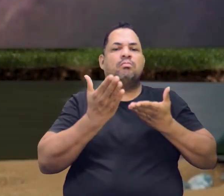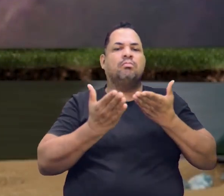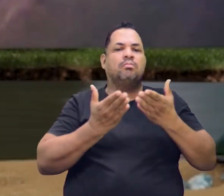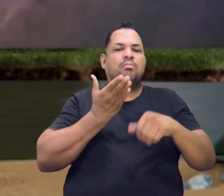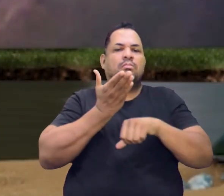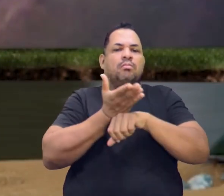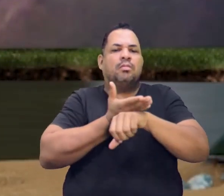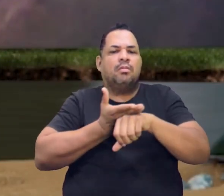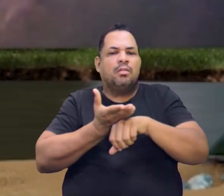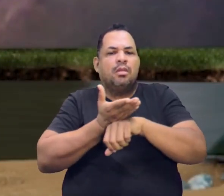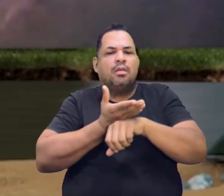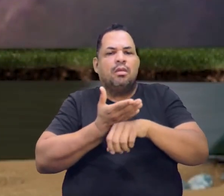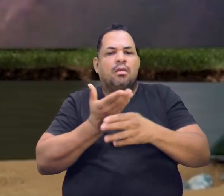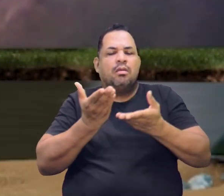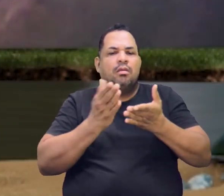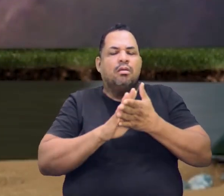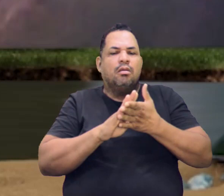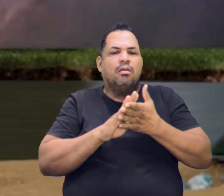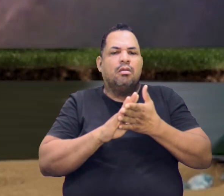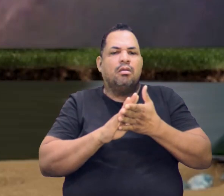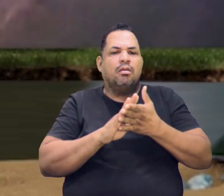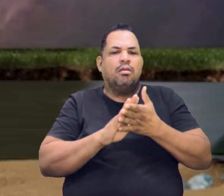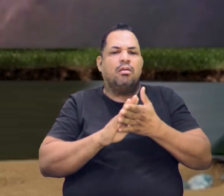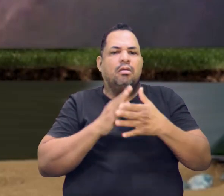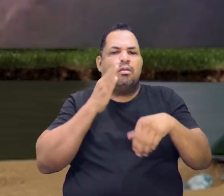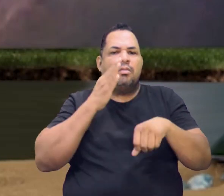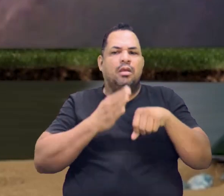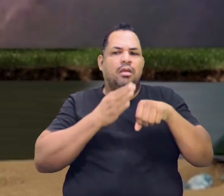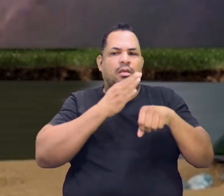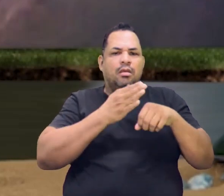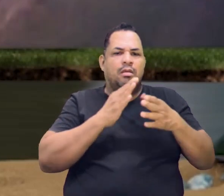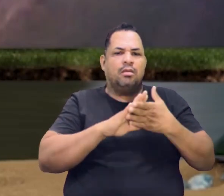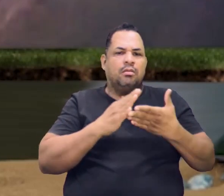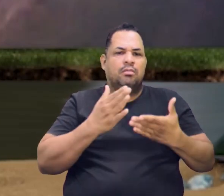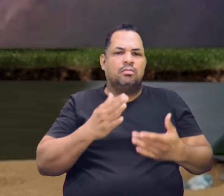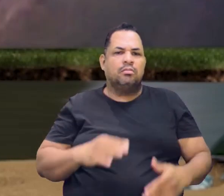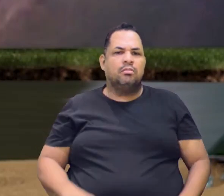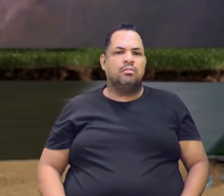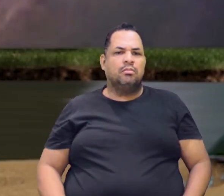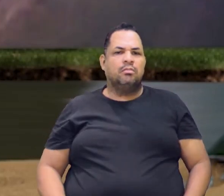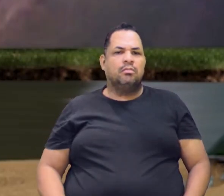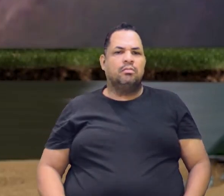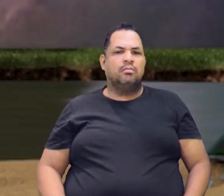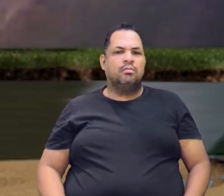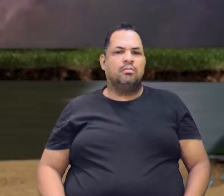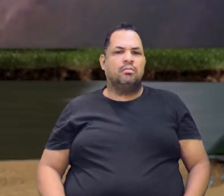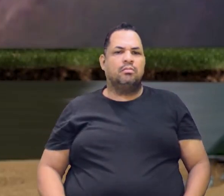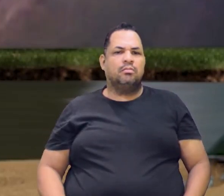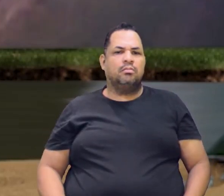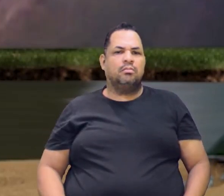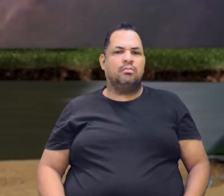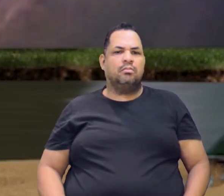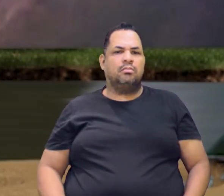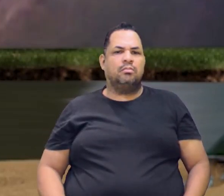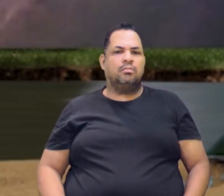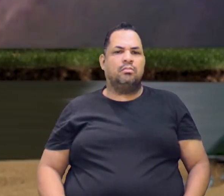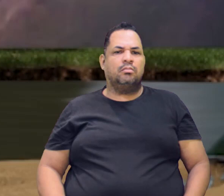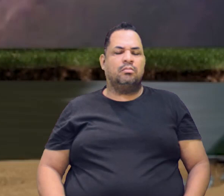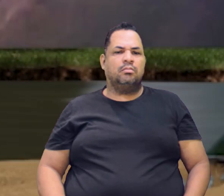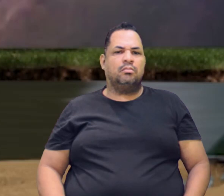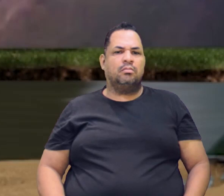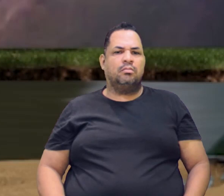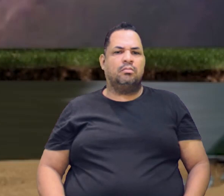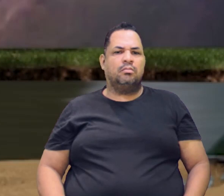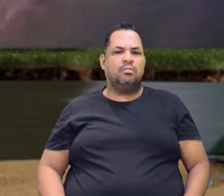Abacaxi, abacaxi, abacaxi. Aí o médico falou assim: cara, esse cara está indo embora. Vamos fazer o desejo dele? Dá abacaxi para